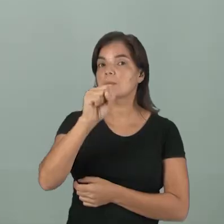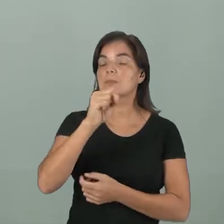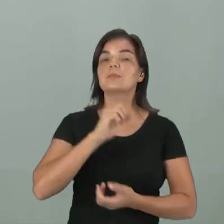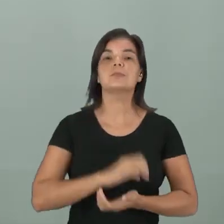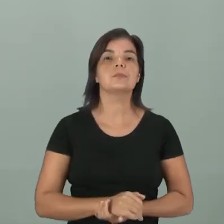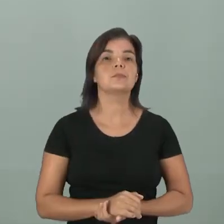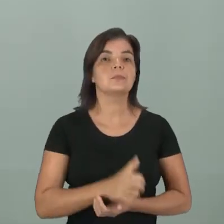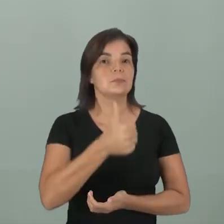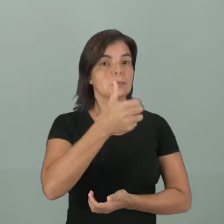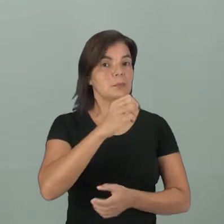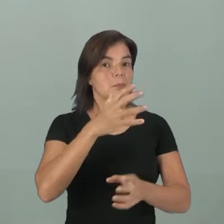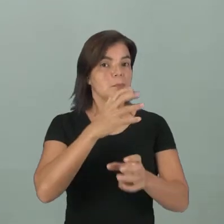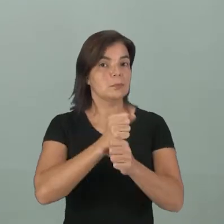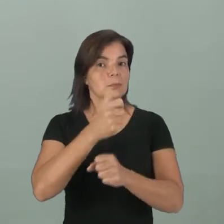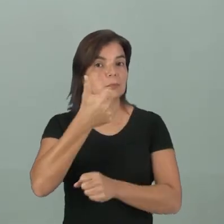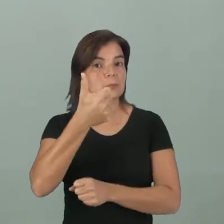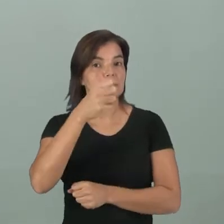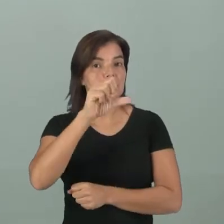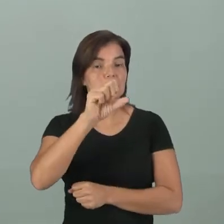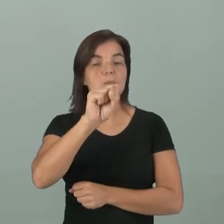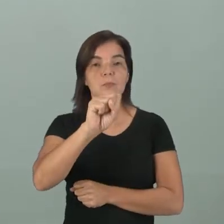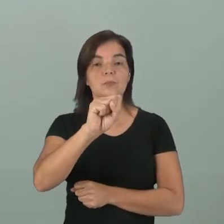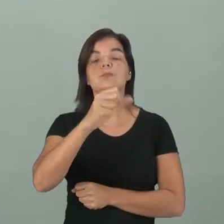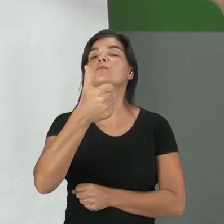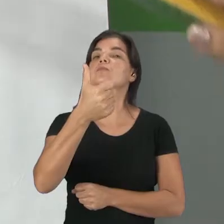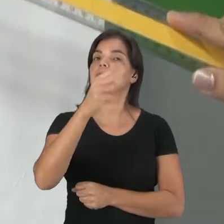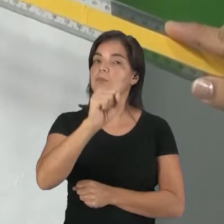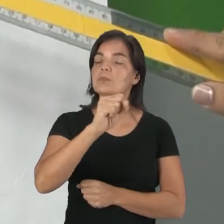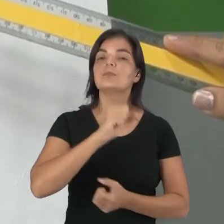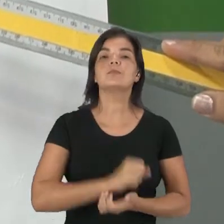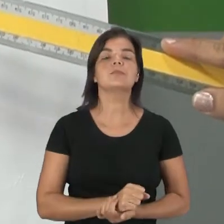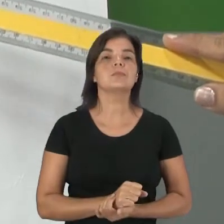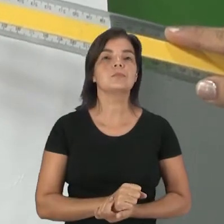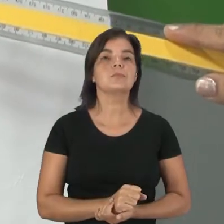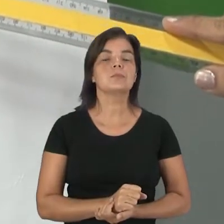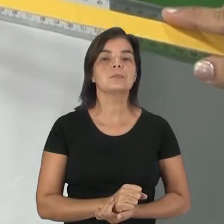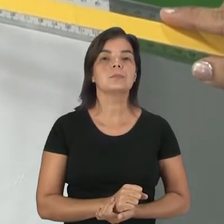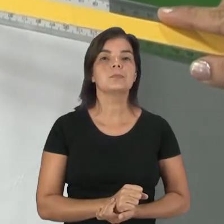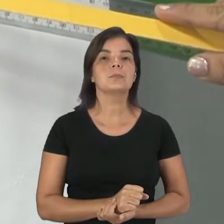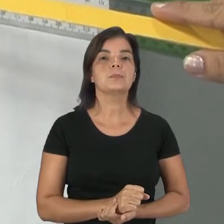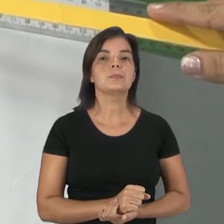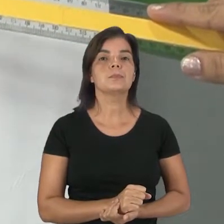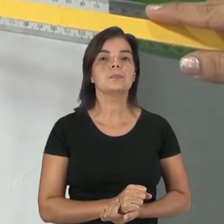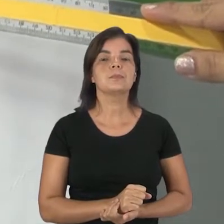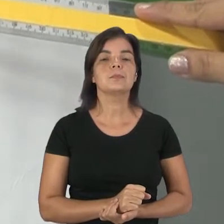quanto? 10 mais 8? 18. Parabéns, crianças. 18